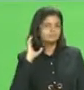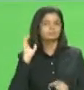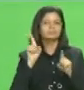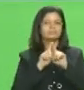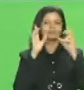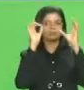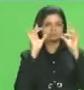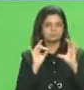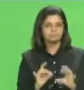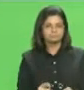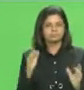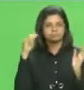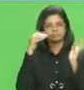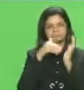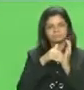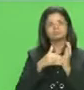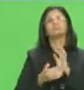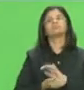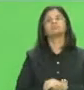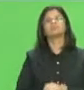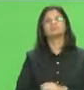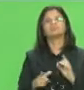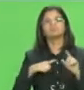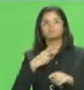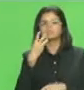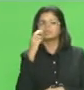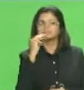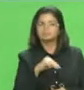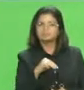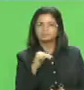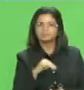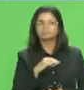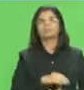considerações finais. Repito, três minutos.